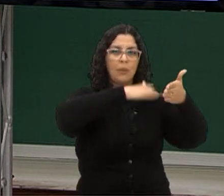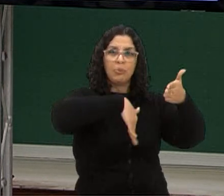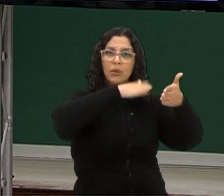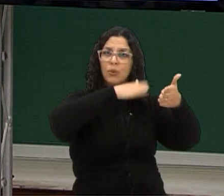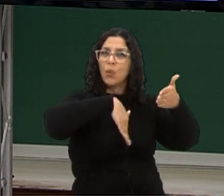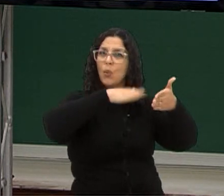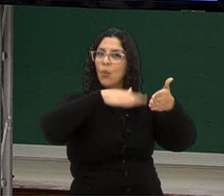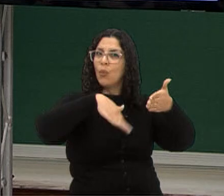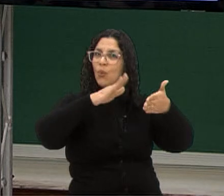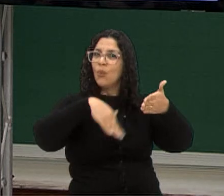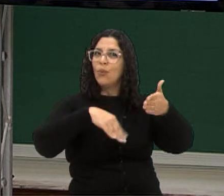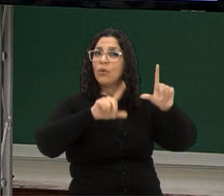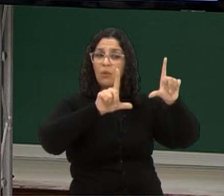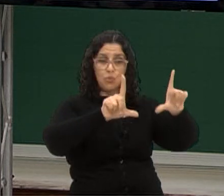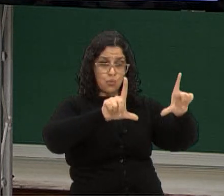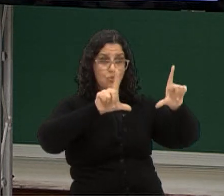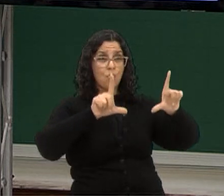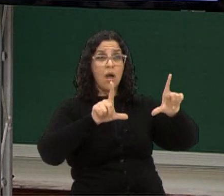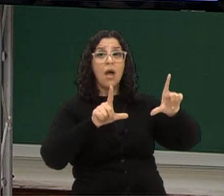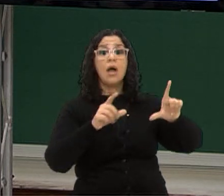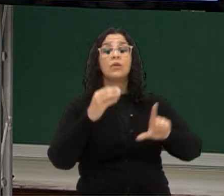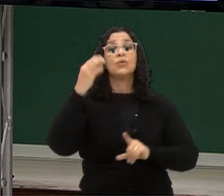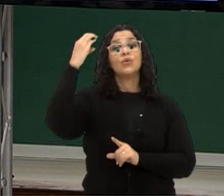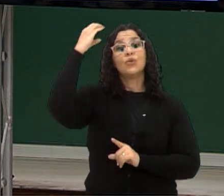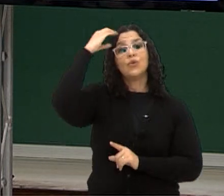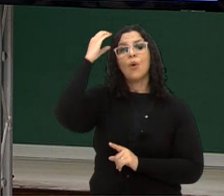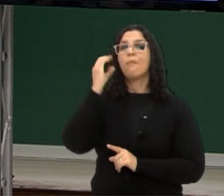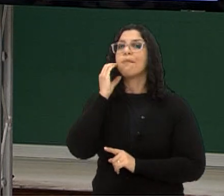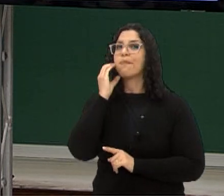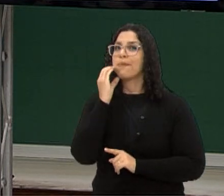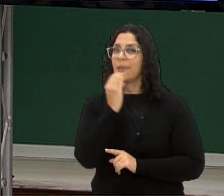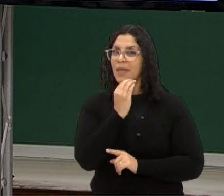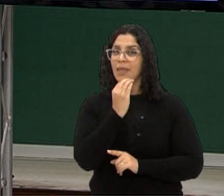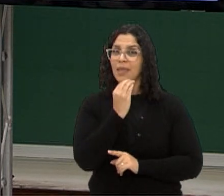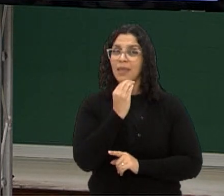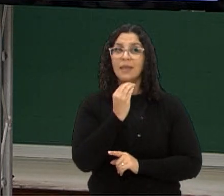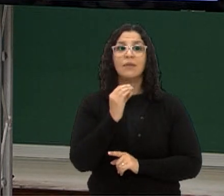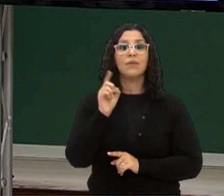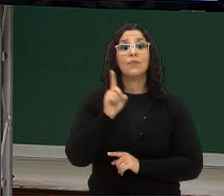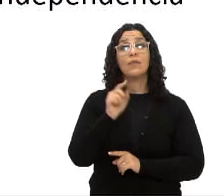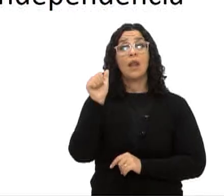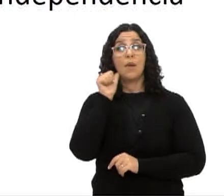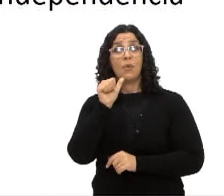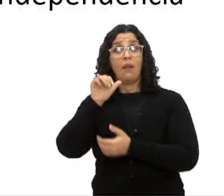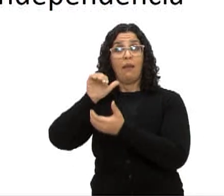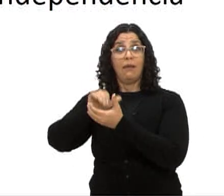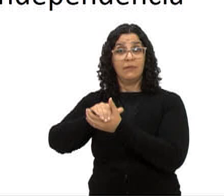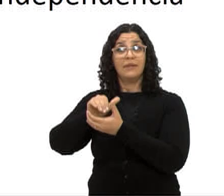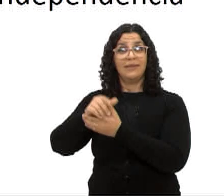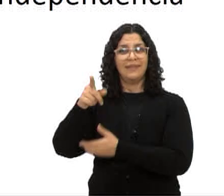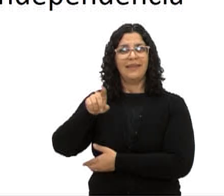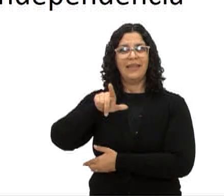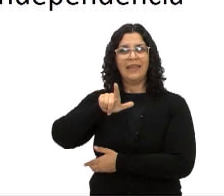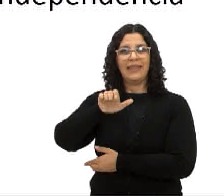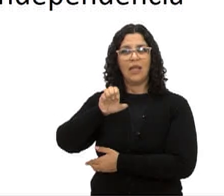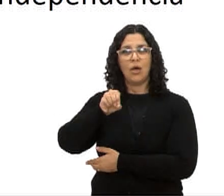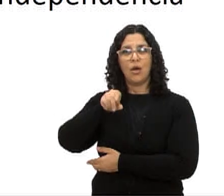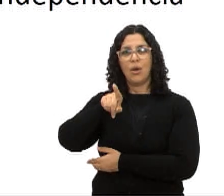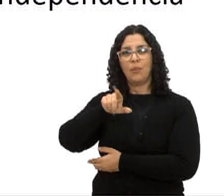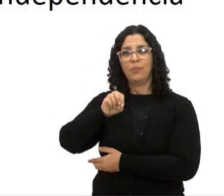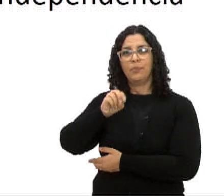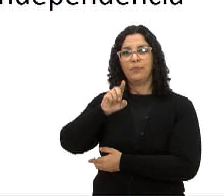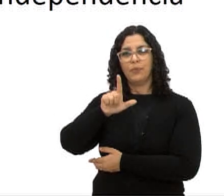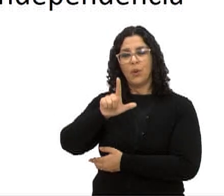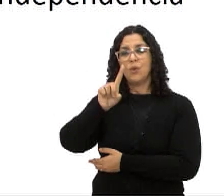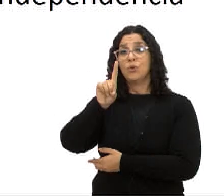o quadro, nós temos aqui Dom Pedro, a princesa Leopoldina, certo? E aqui